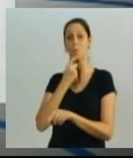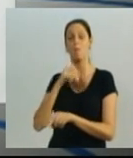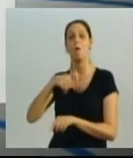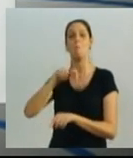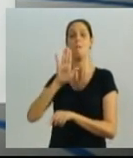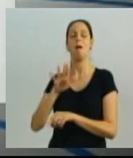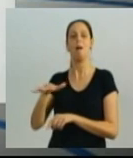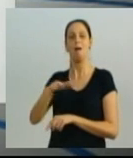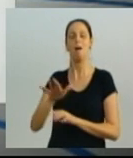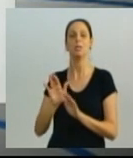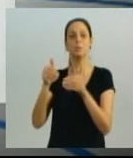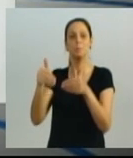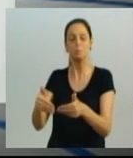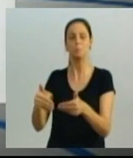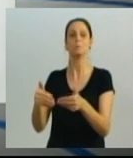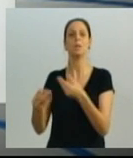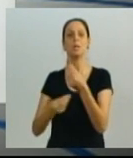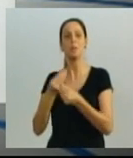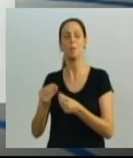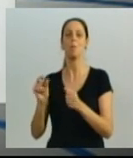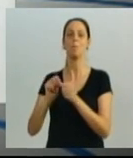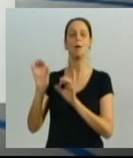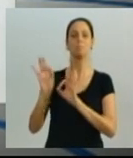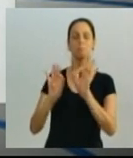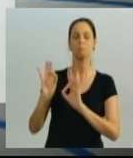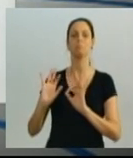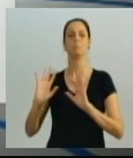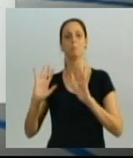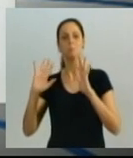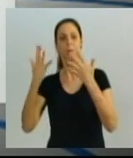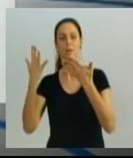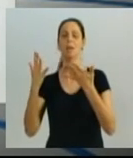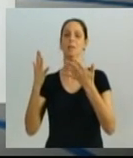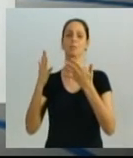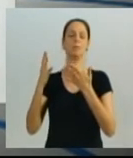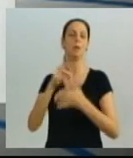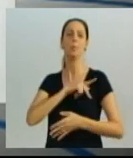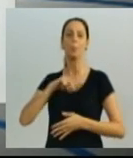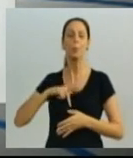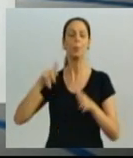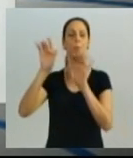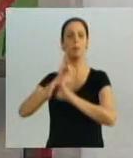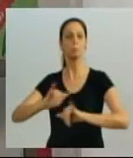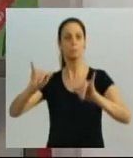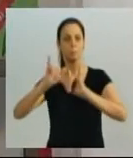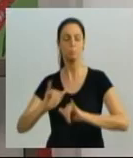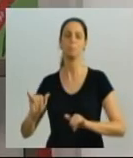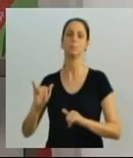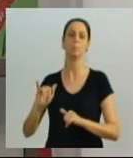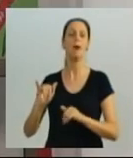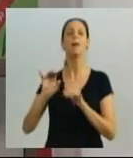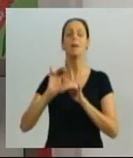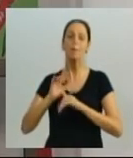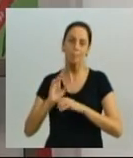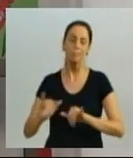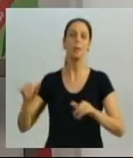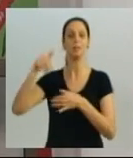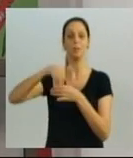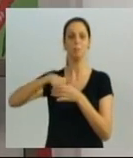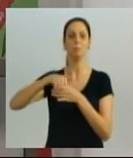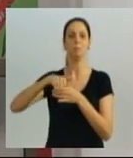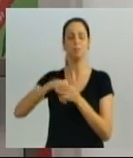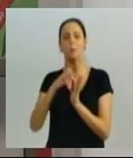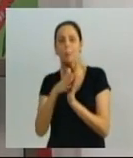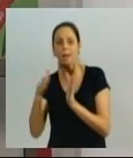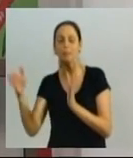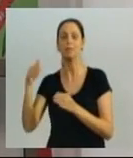das questões das atividades festivas, das grandes atividades públicas que são utilizadas nas